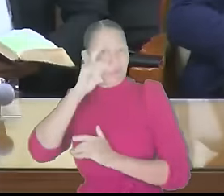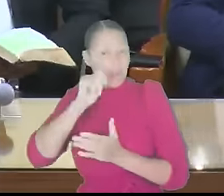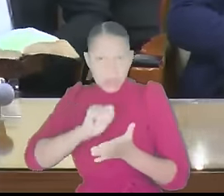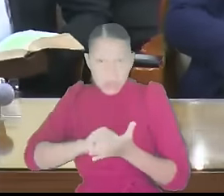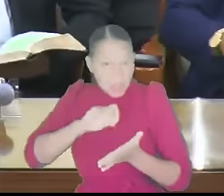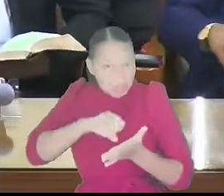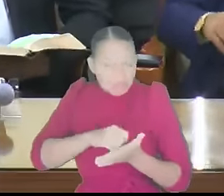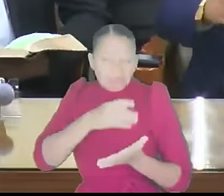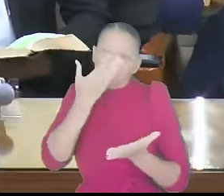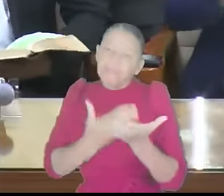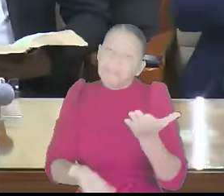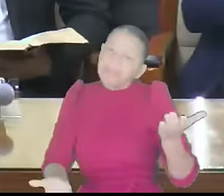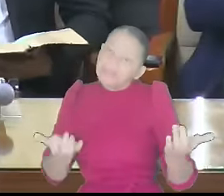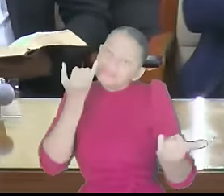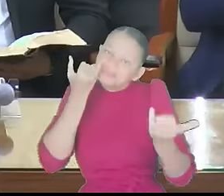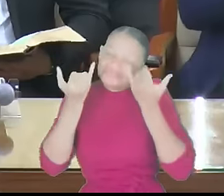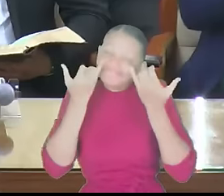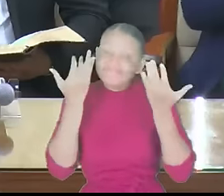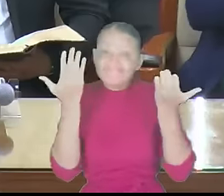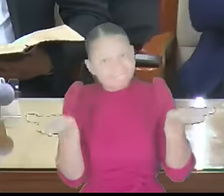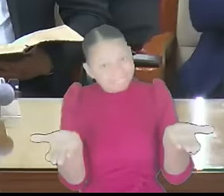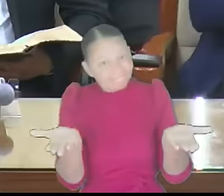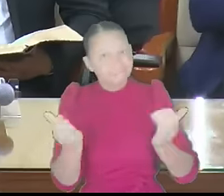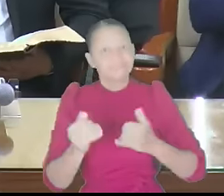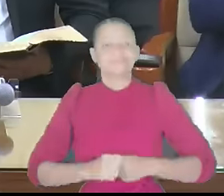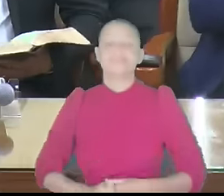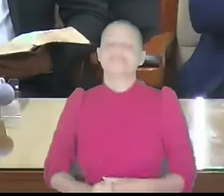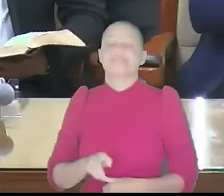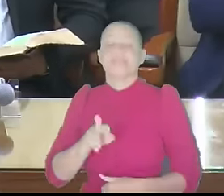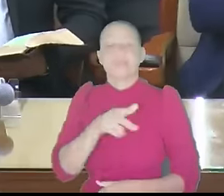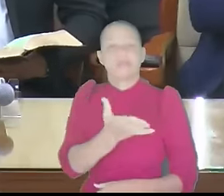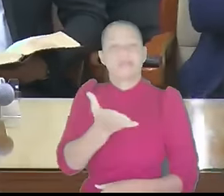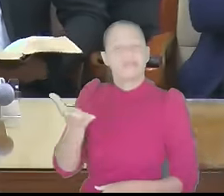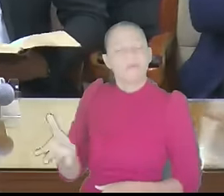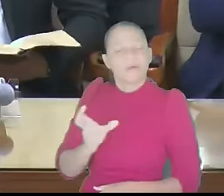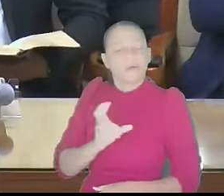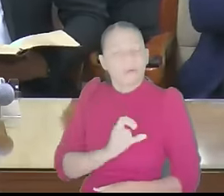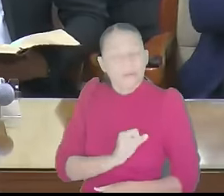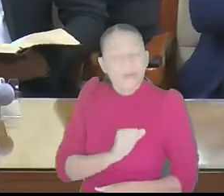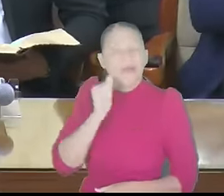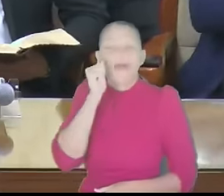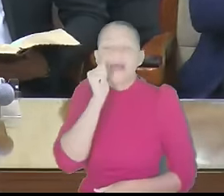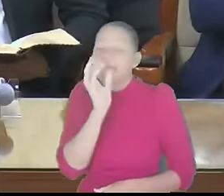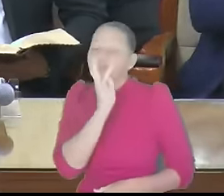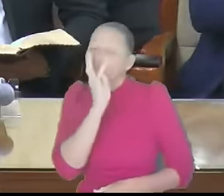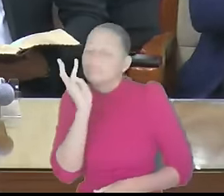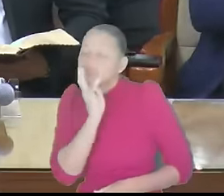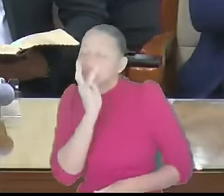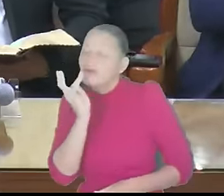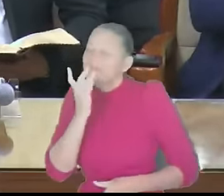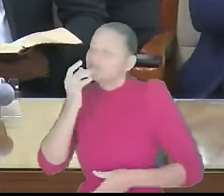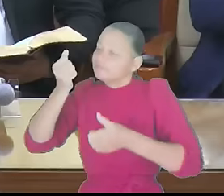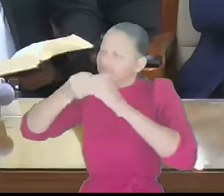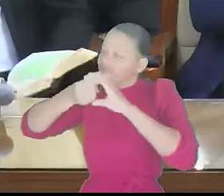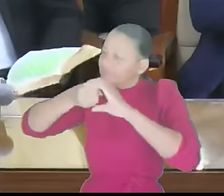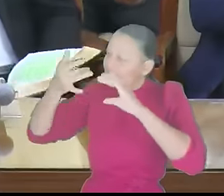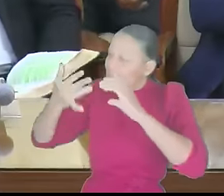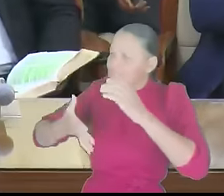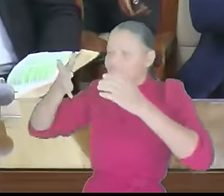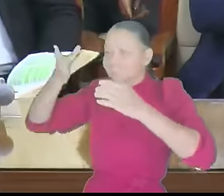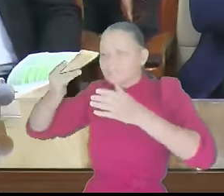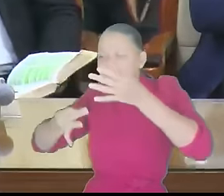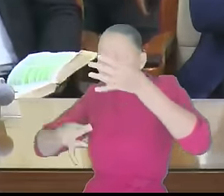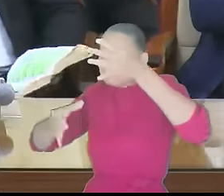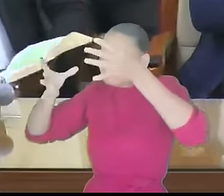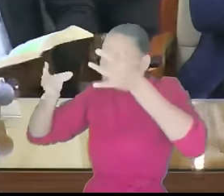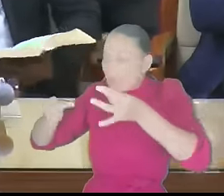Jesus. Então, irmãos amados, a noiva descreveu quem é o noivo.